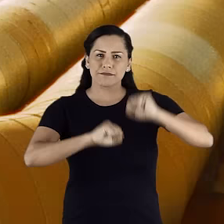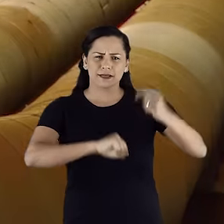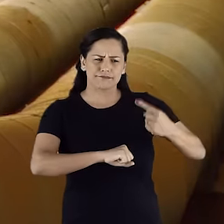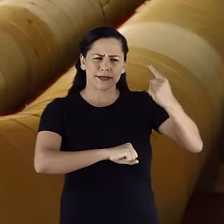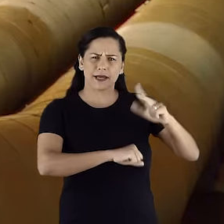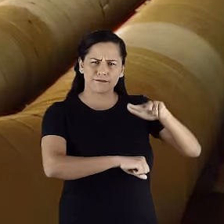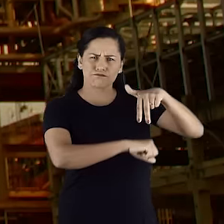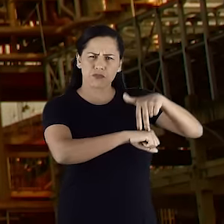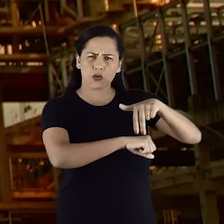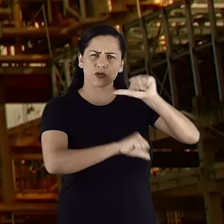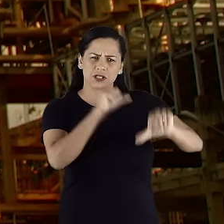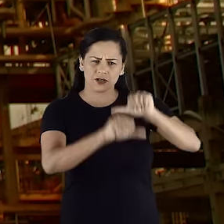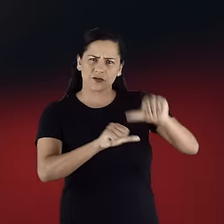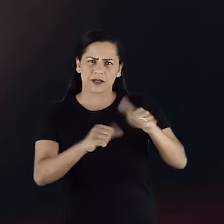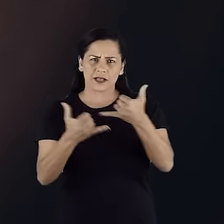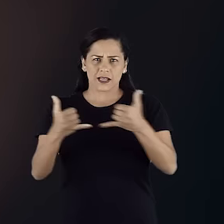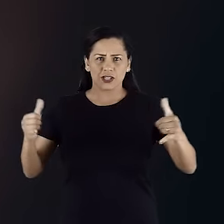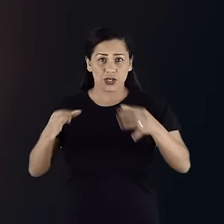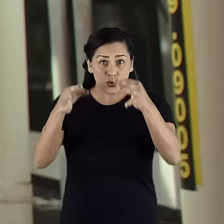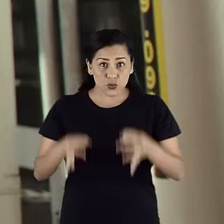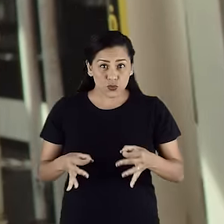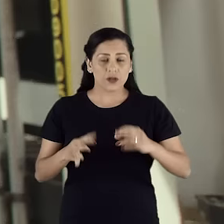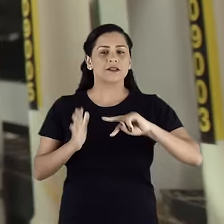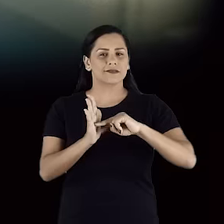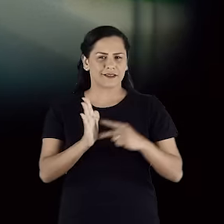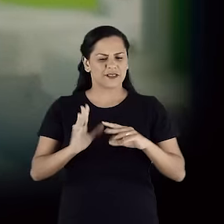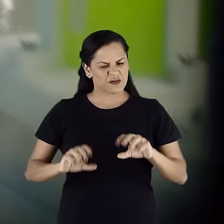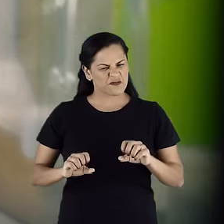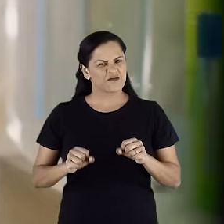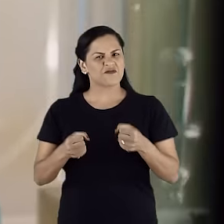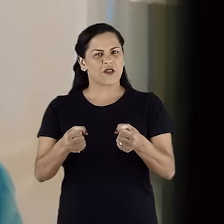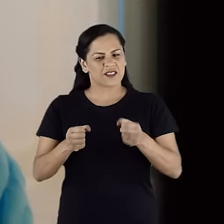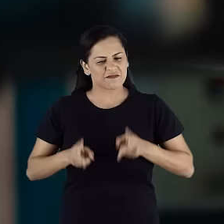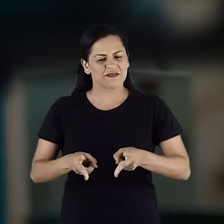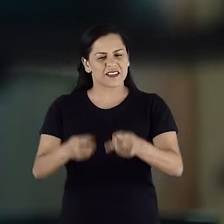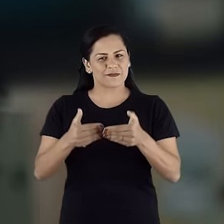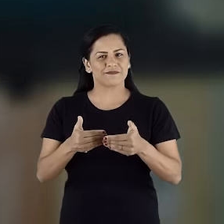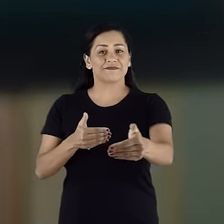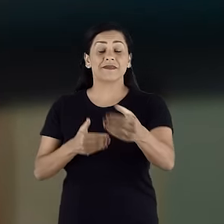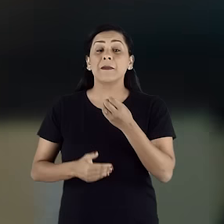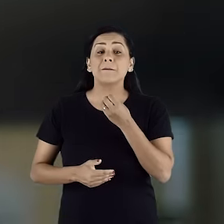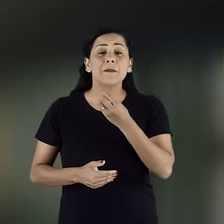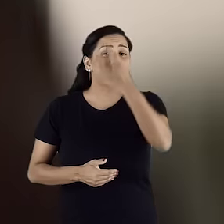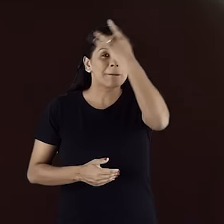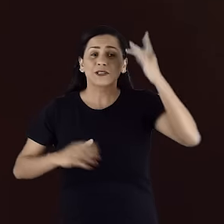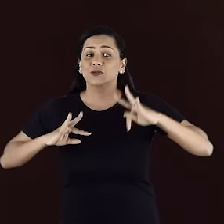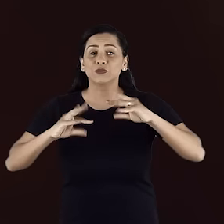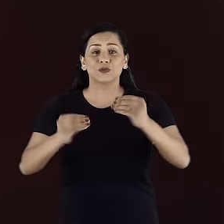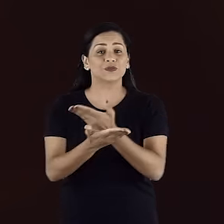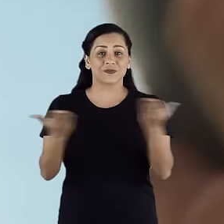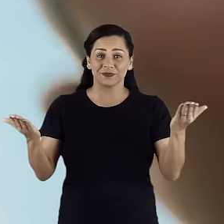Liderar uma transição energética justa é ter garra para ir sempre além. E isso é bom para todo